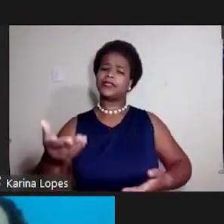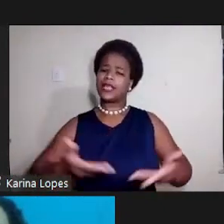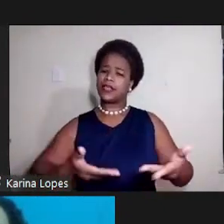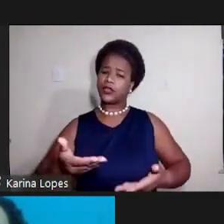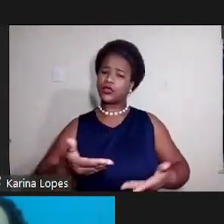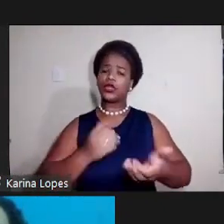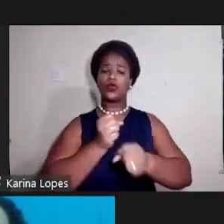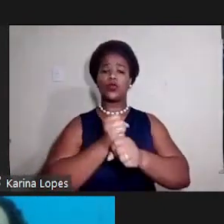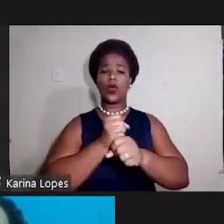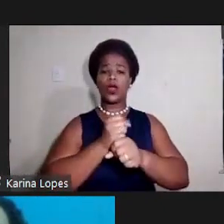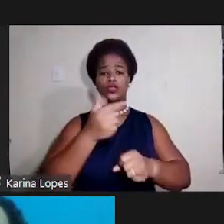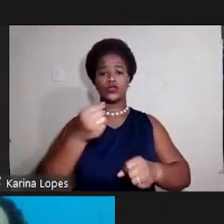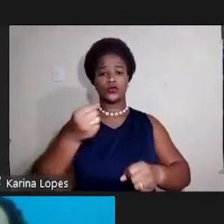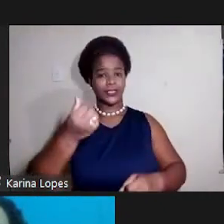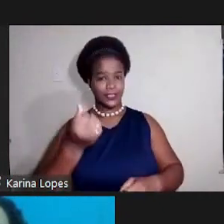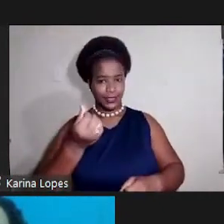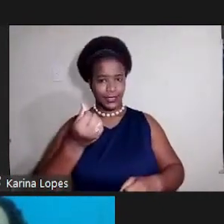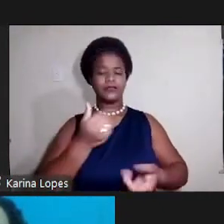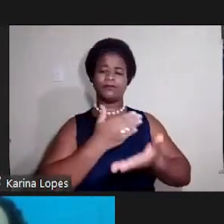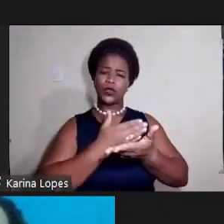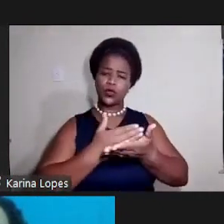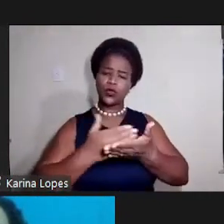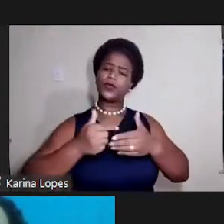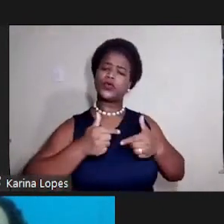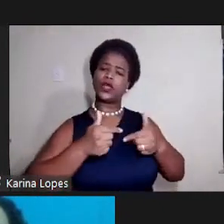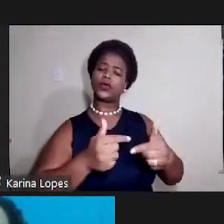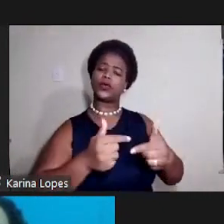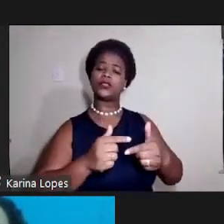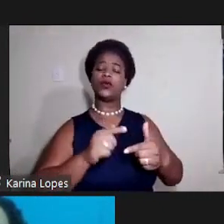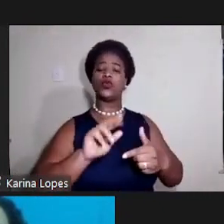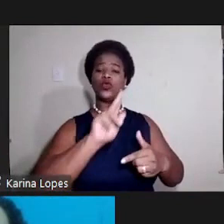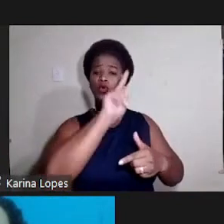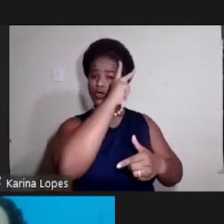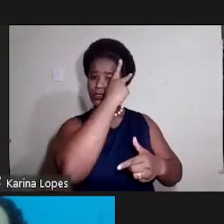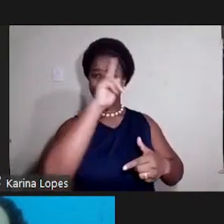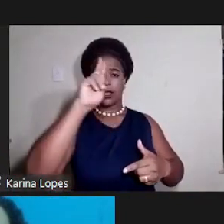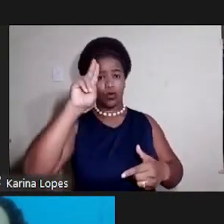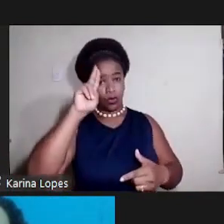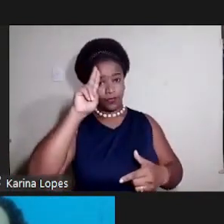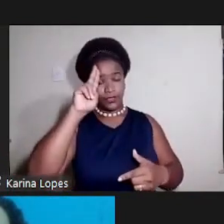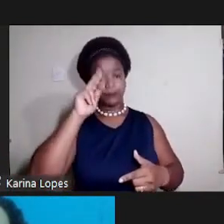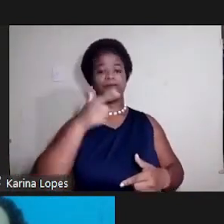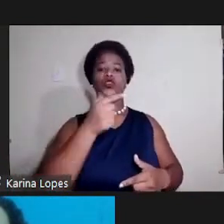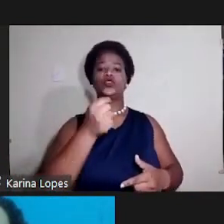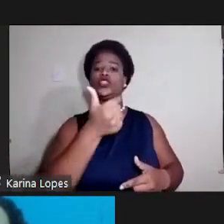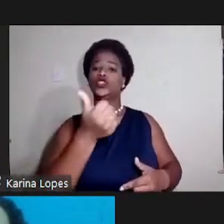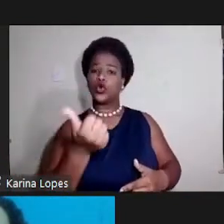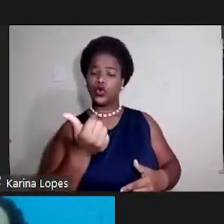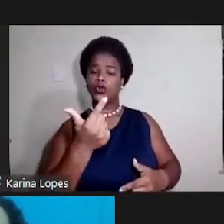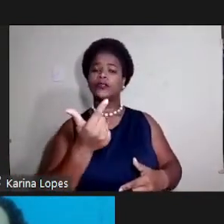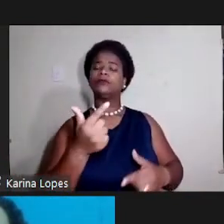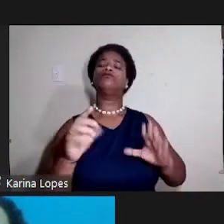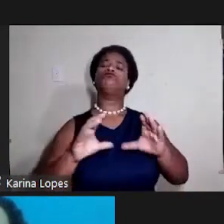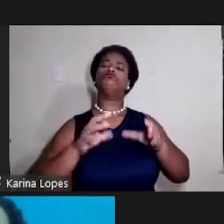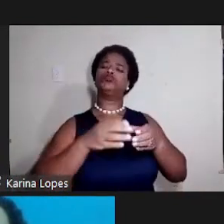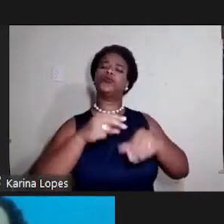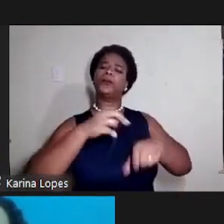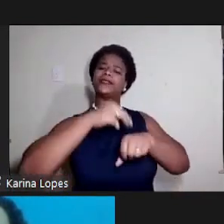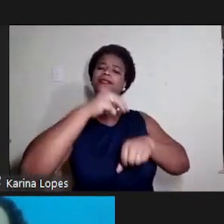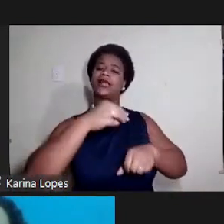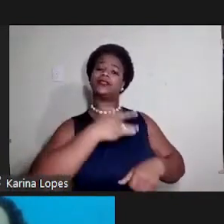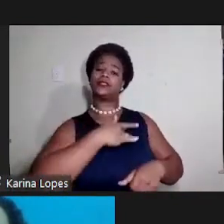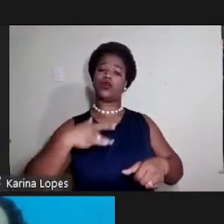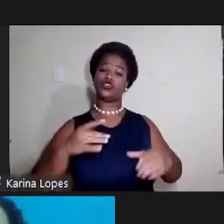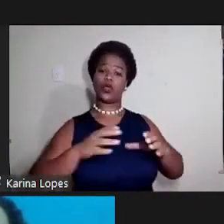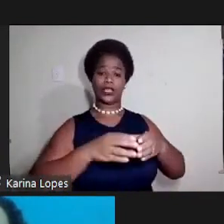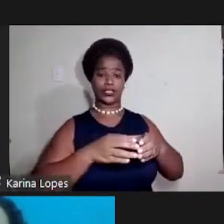2006, iniciando sua atuação no Hospital Universitário. Em 2012, concluiu seu mestrado em Saúde Coletiva, também pela UFJF,